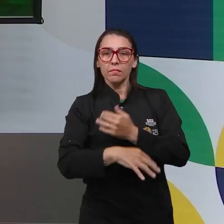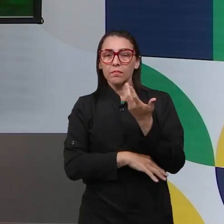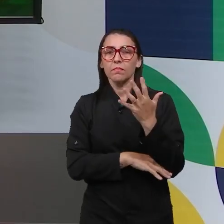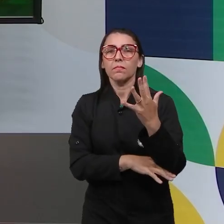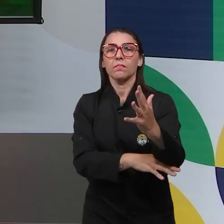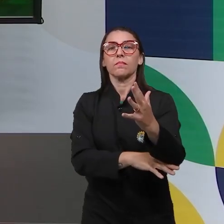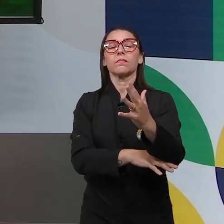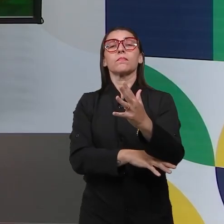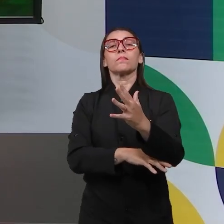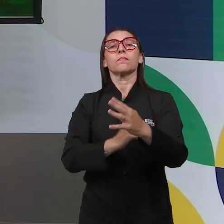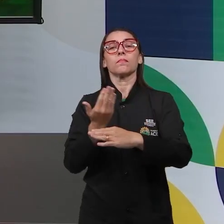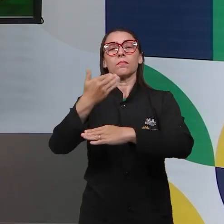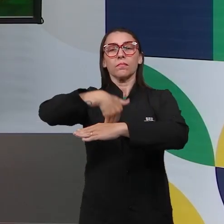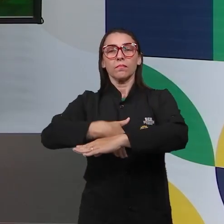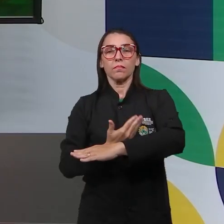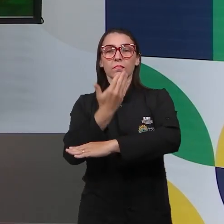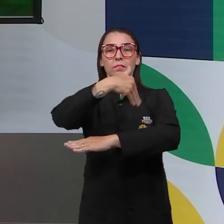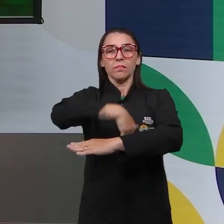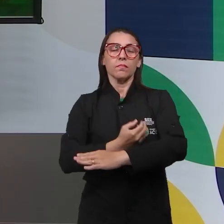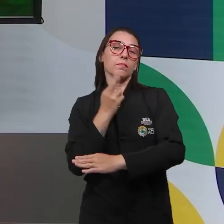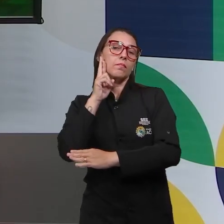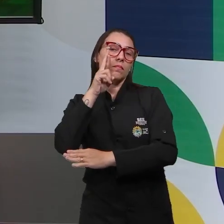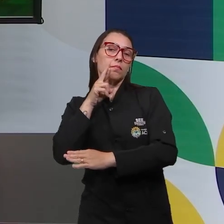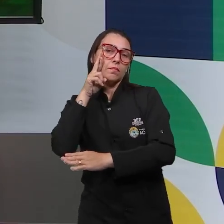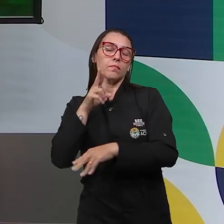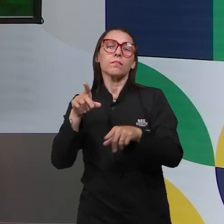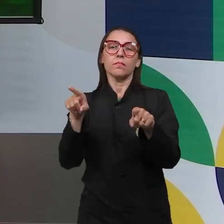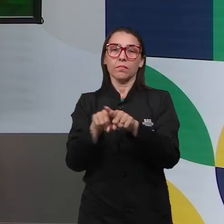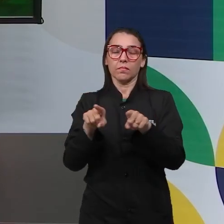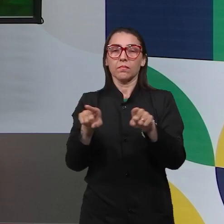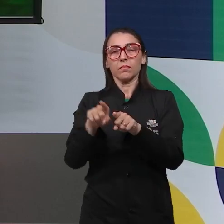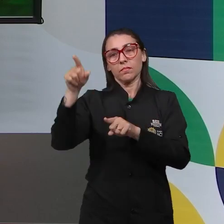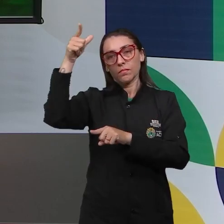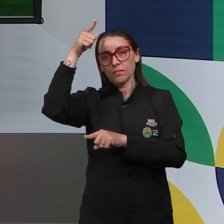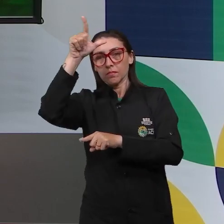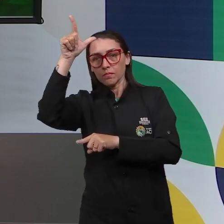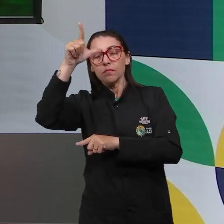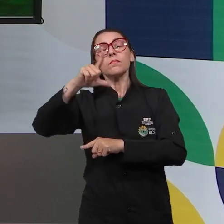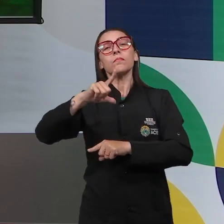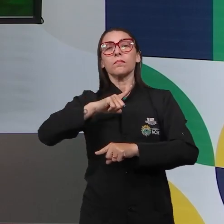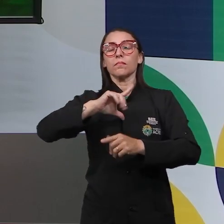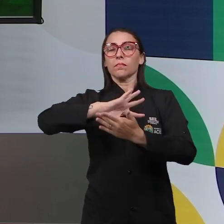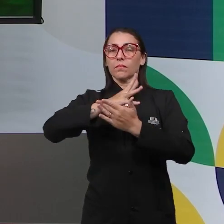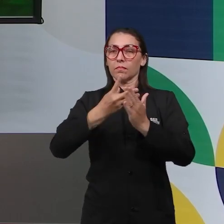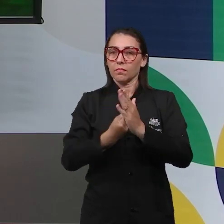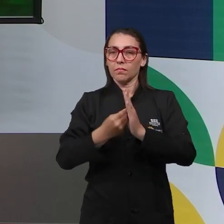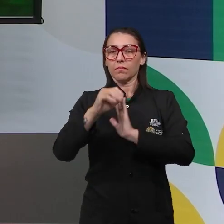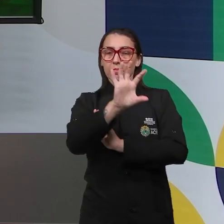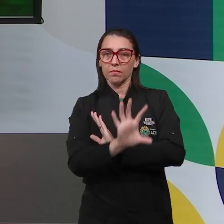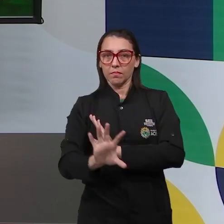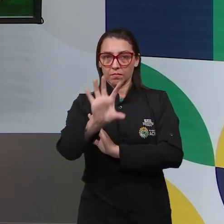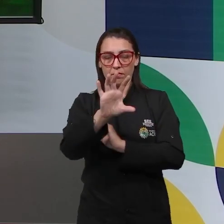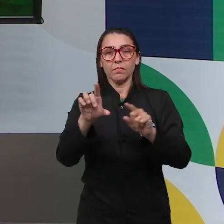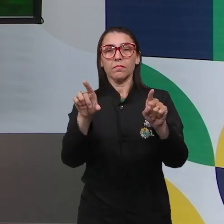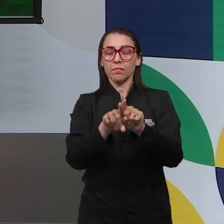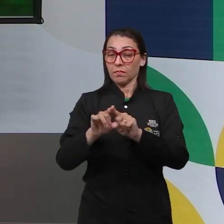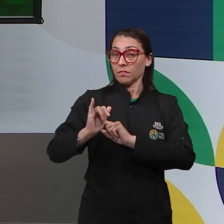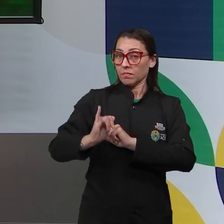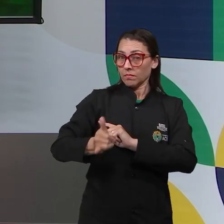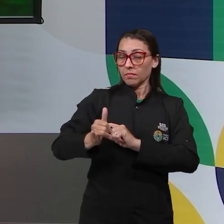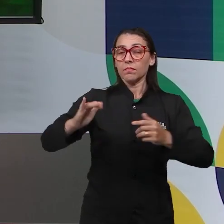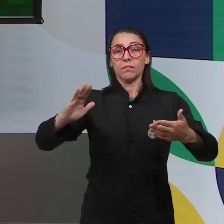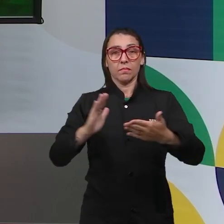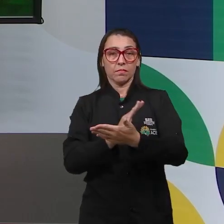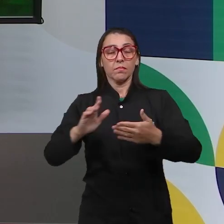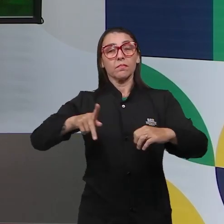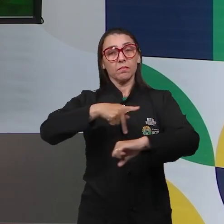o Boto, e outras lendas que tem aqui nessa região da Amazônia. Essas lendas também, algumas delas, elas são contadas também em alguns